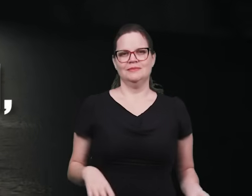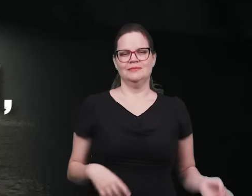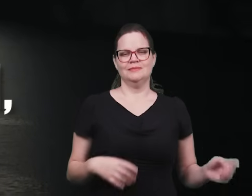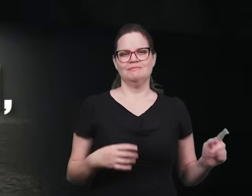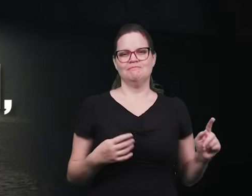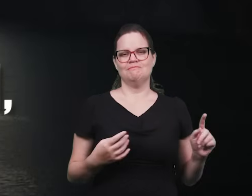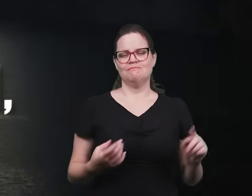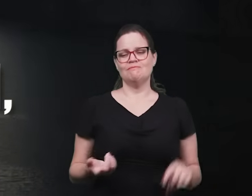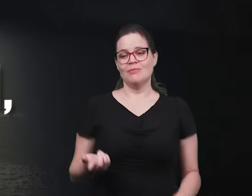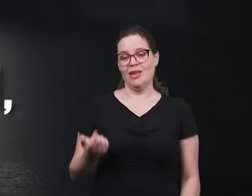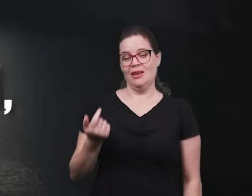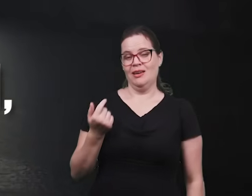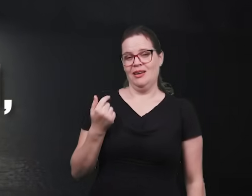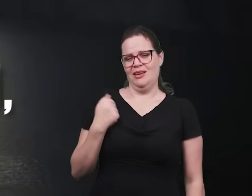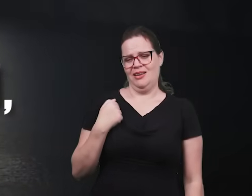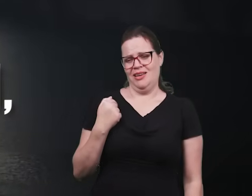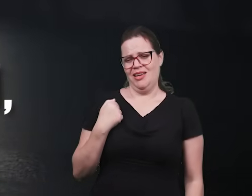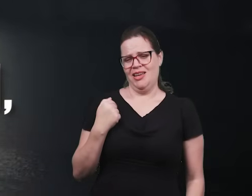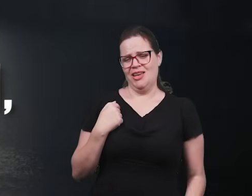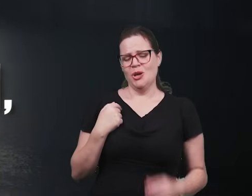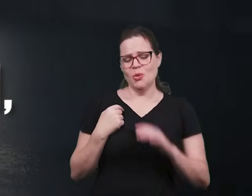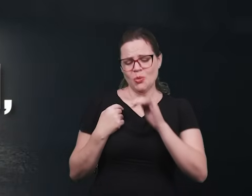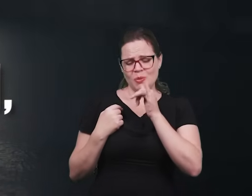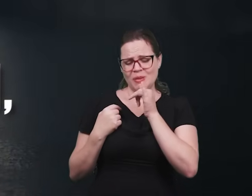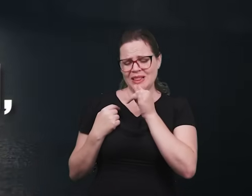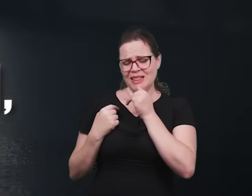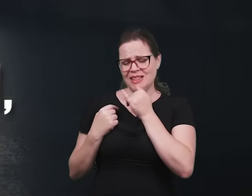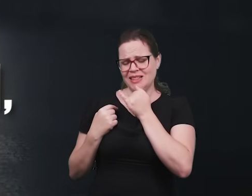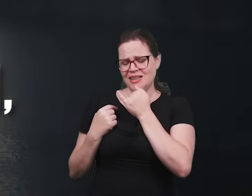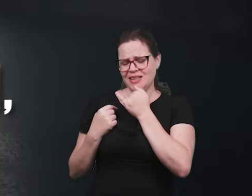Andando triste aqui